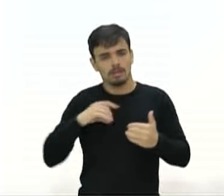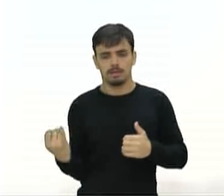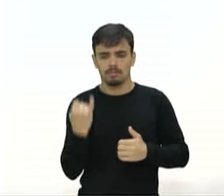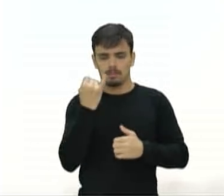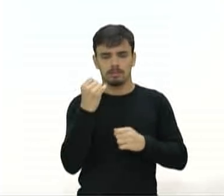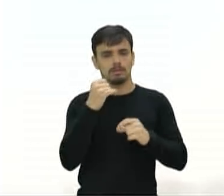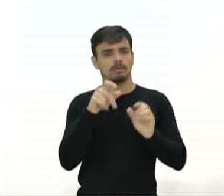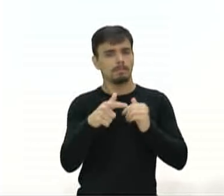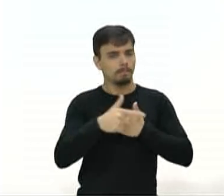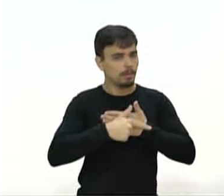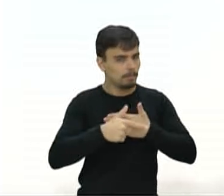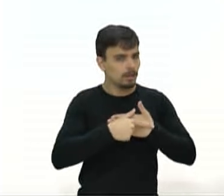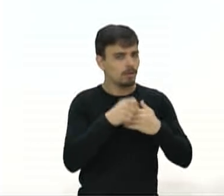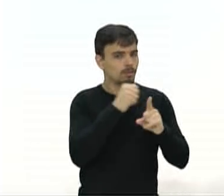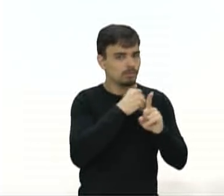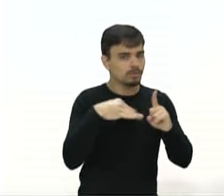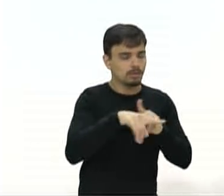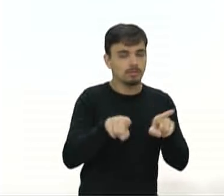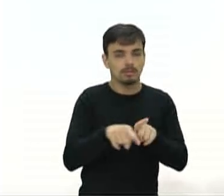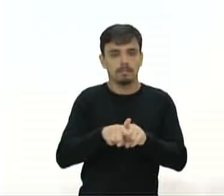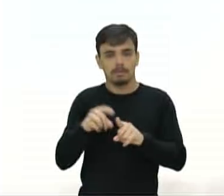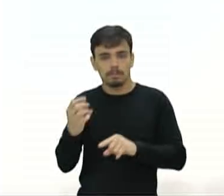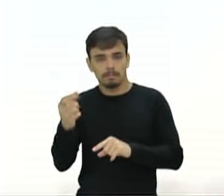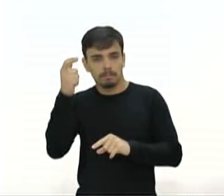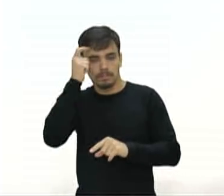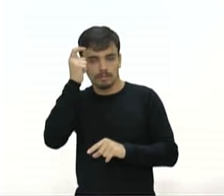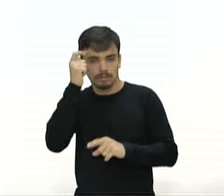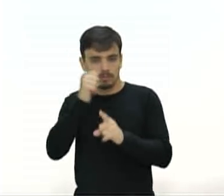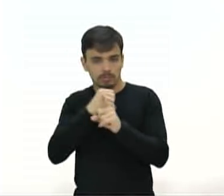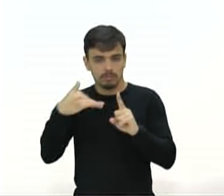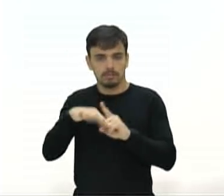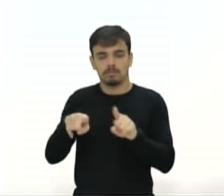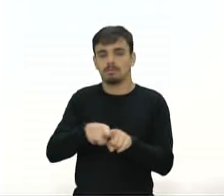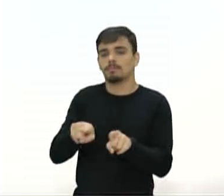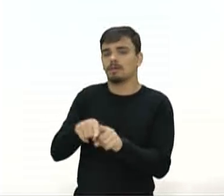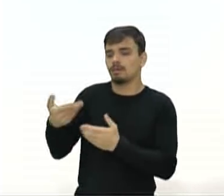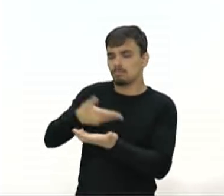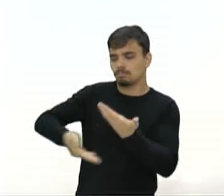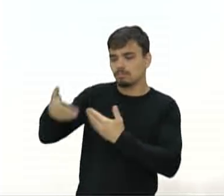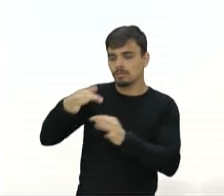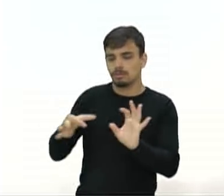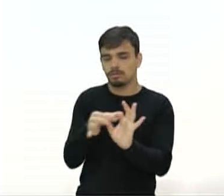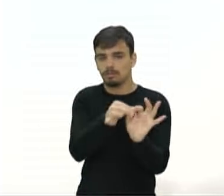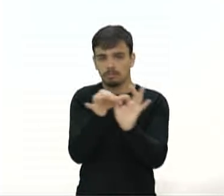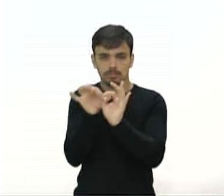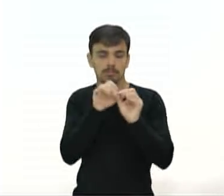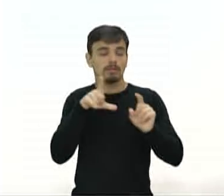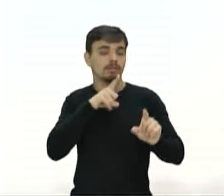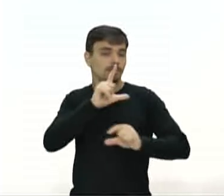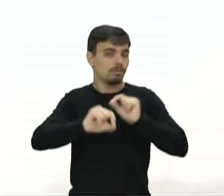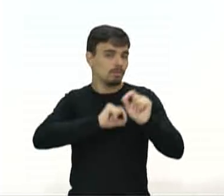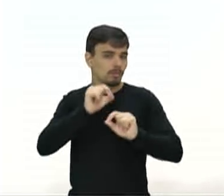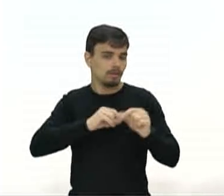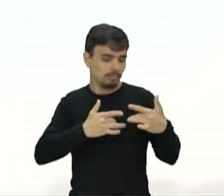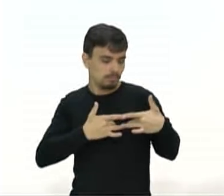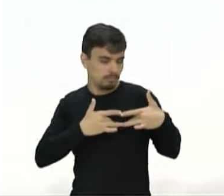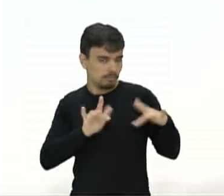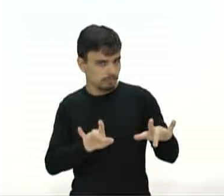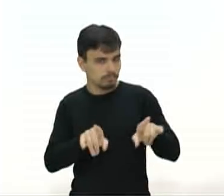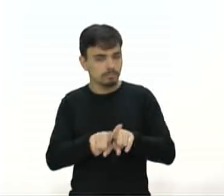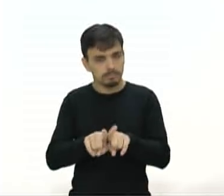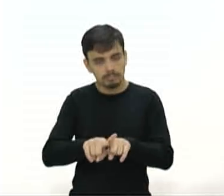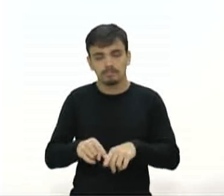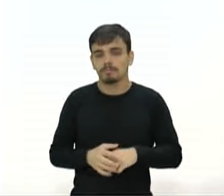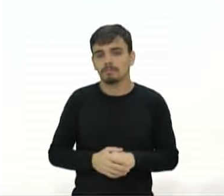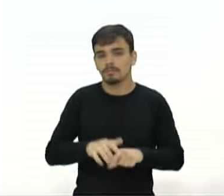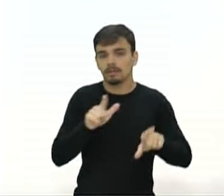papel social, garante a coesão social, a integração da sociedade, a união e gera um tipo de solidariedade. A letra